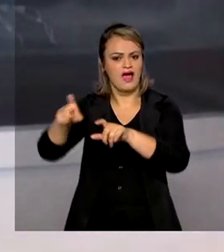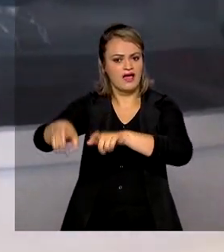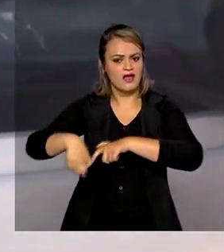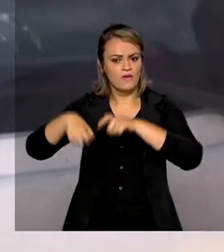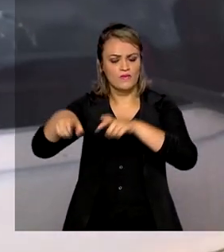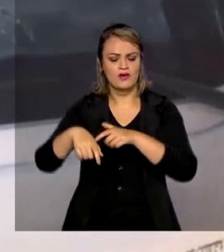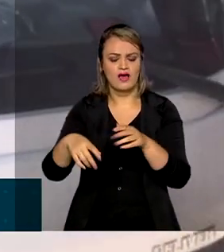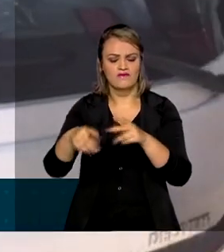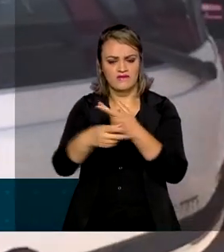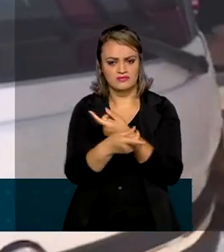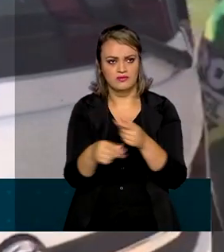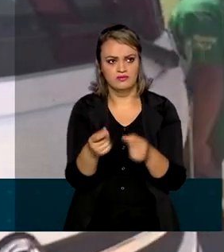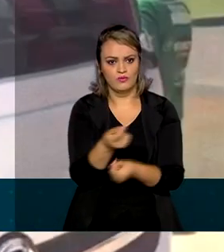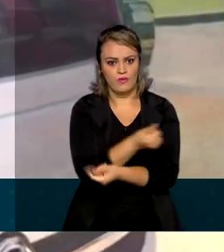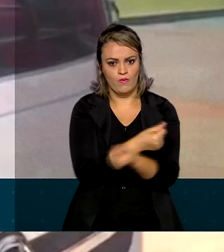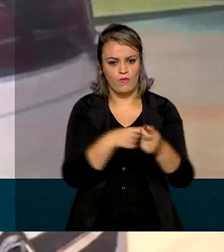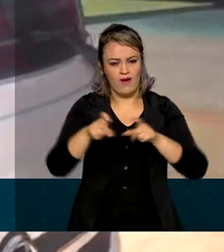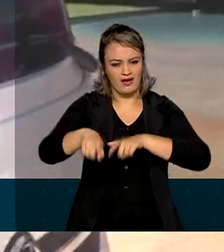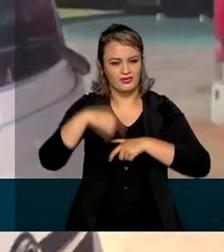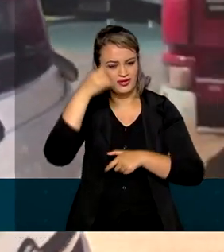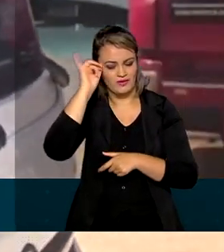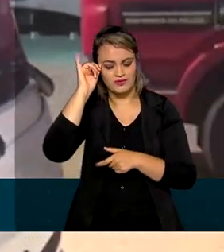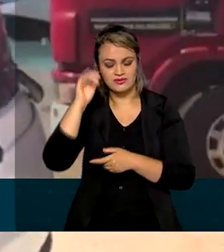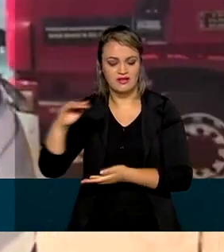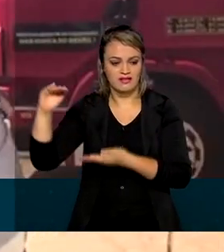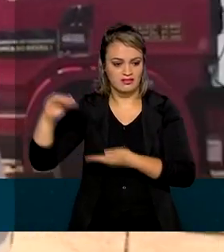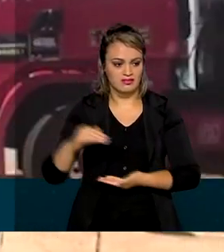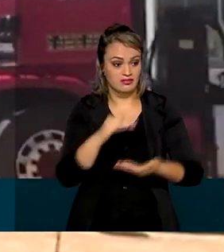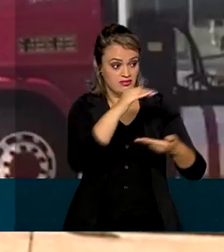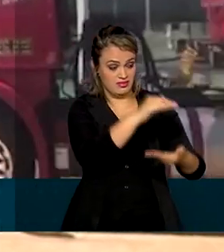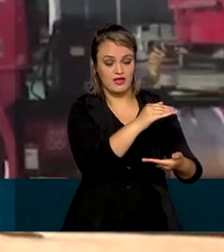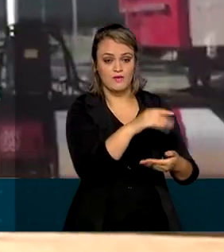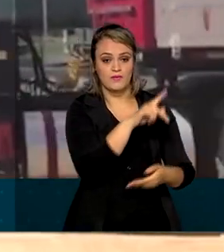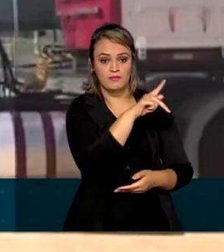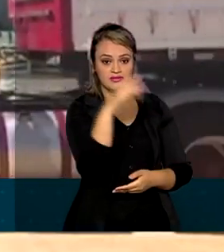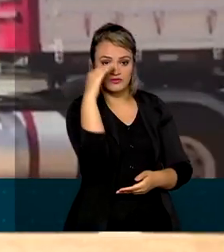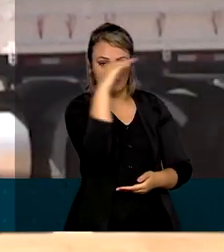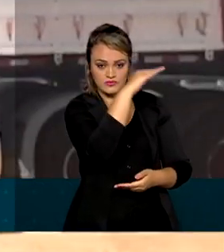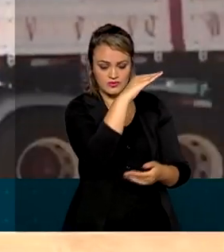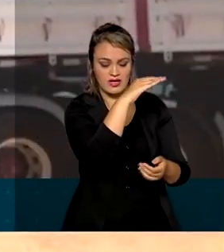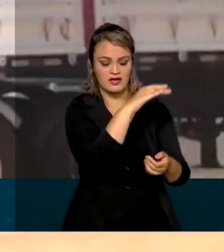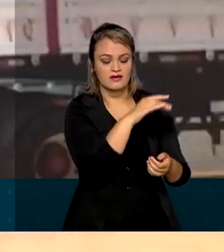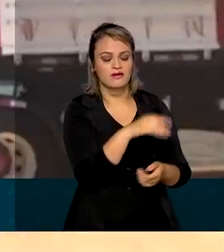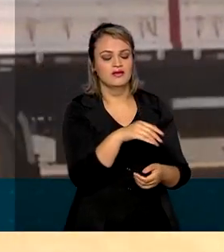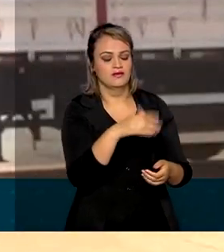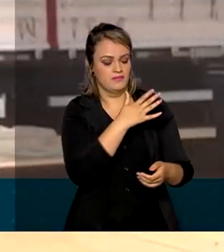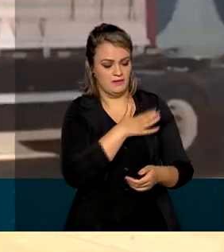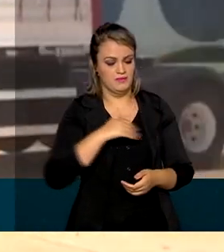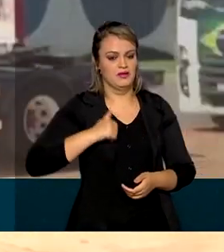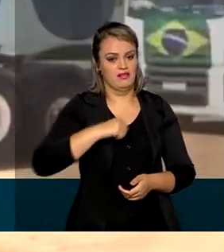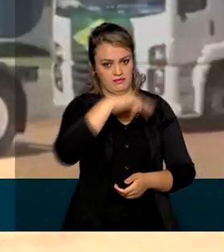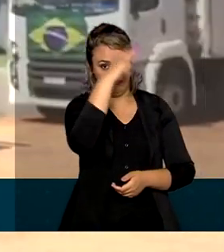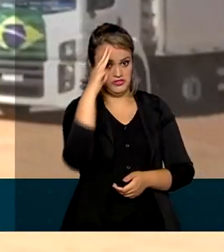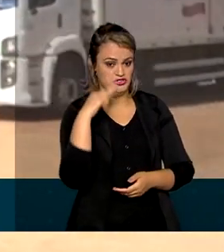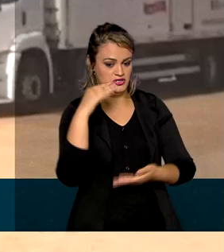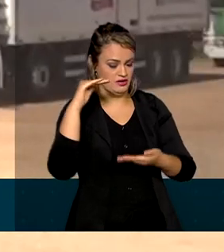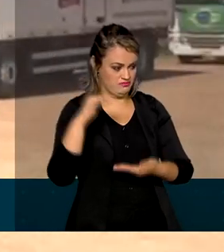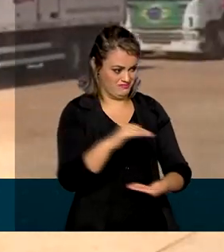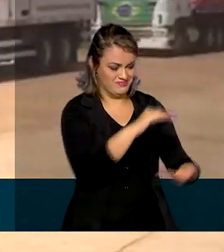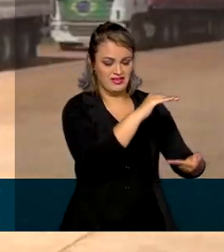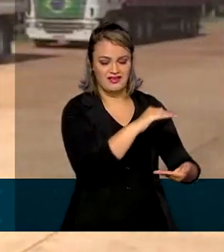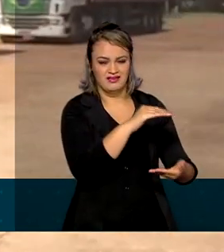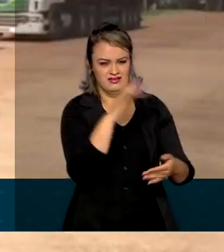ligadas ao agronegócio entregaram pessoalmente ao presidente Jair Bolsonaro e à primeira-dama Michele Bolsonaro, que